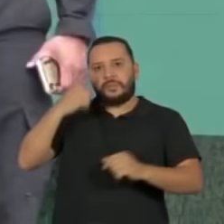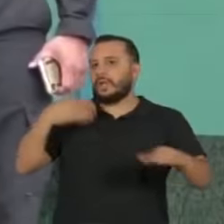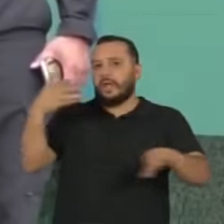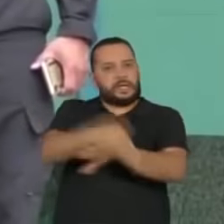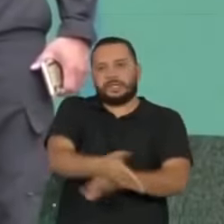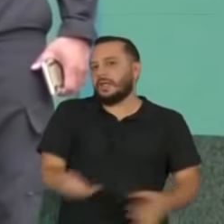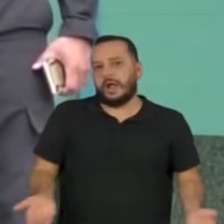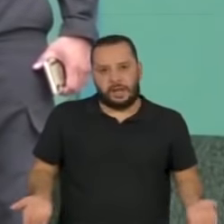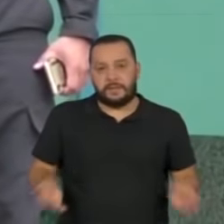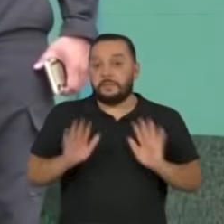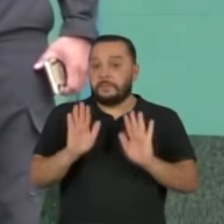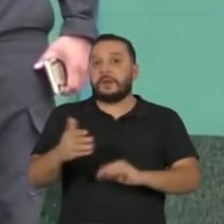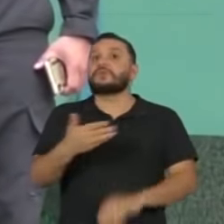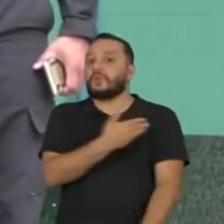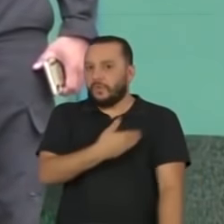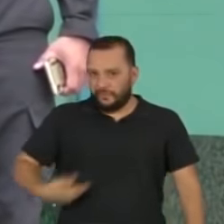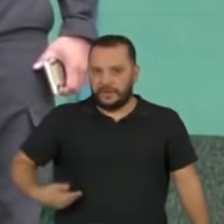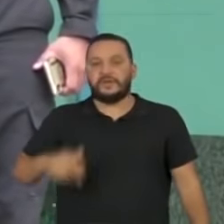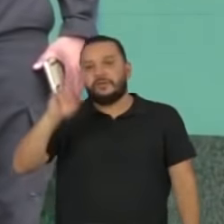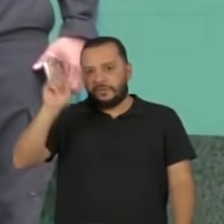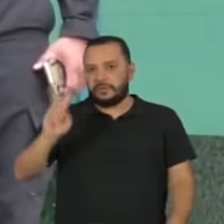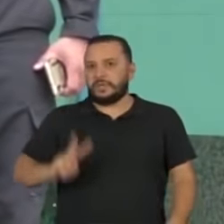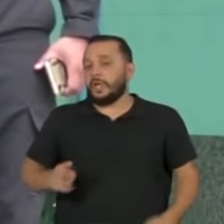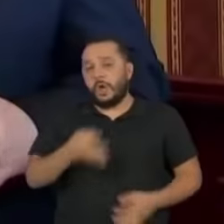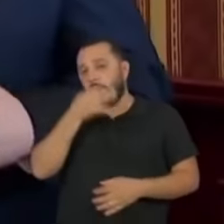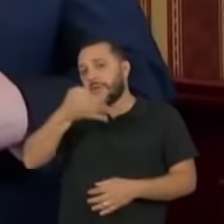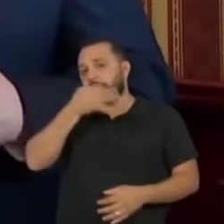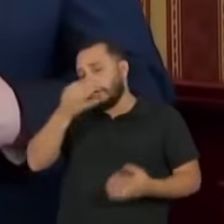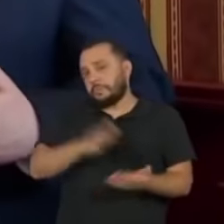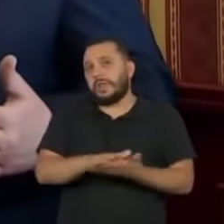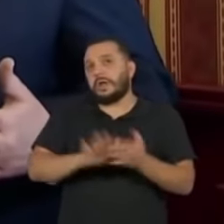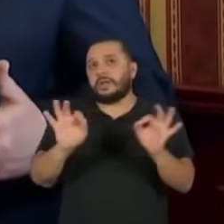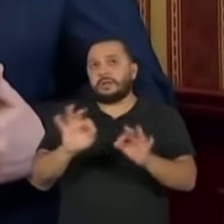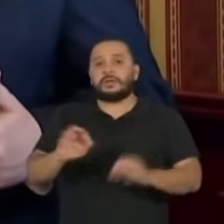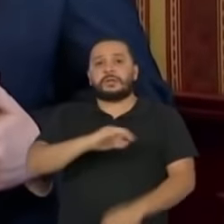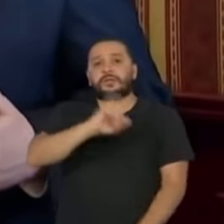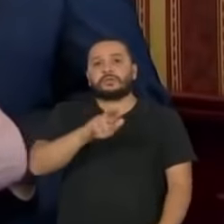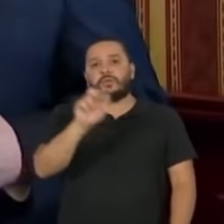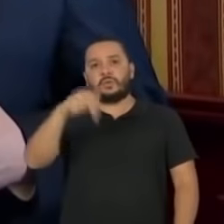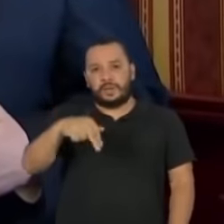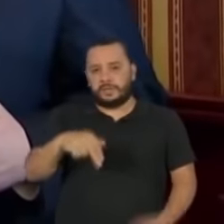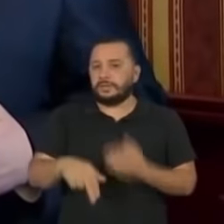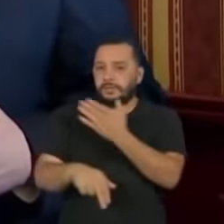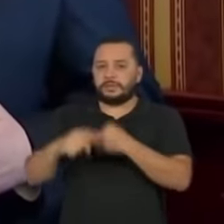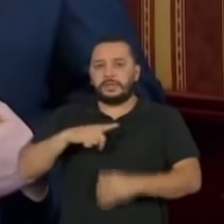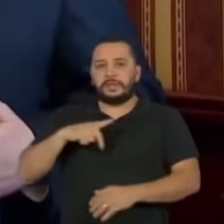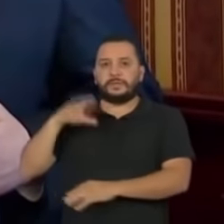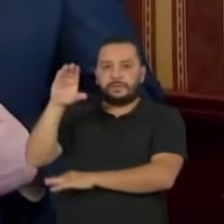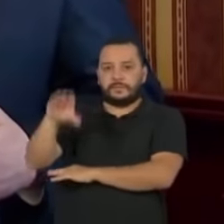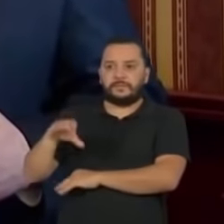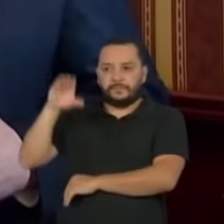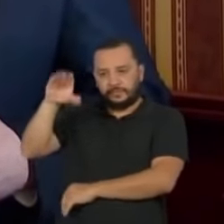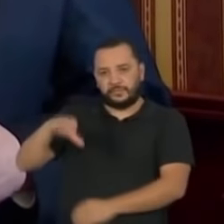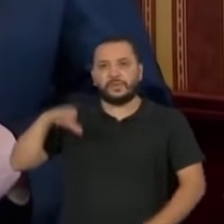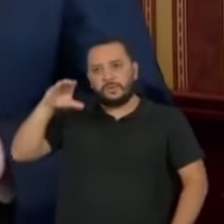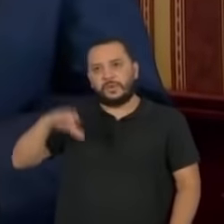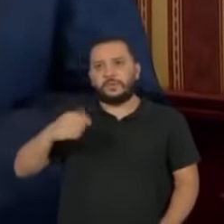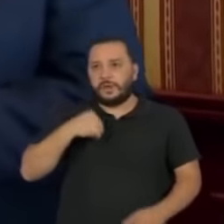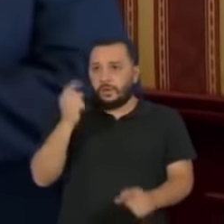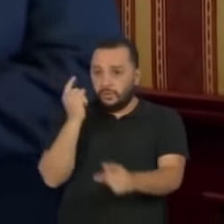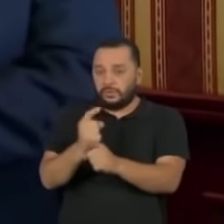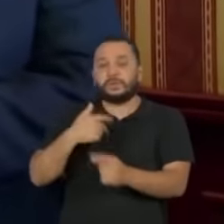instalações, mas o governo venezuelano não comentou a ação. Juan Guaidó esteve na Colômbia, onde se encontrou com o secretário